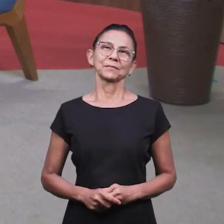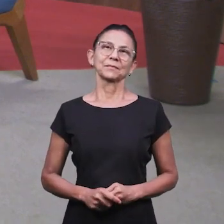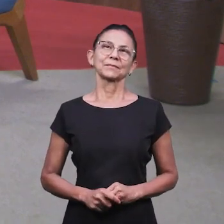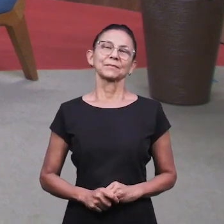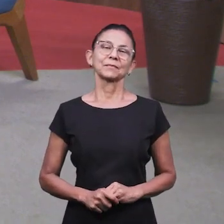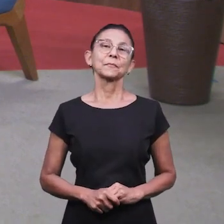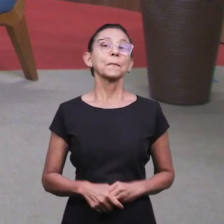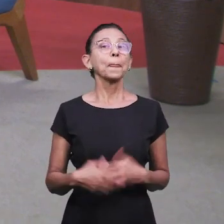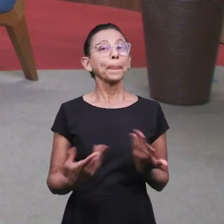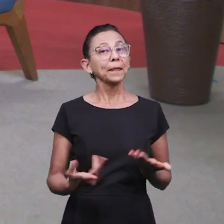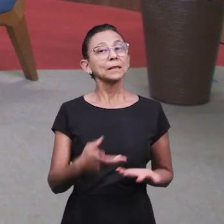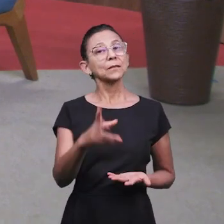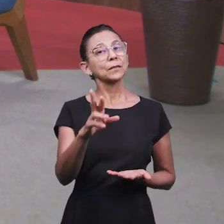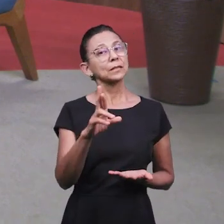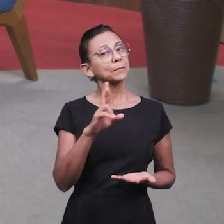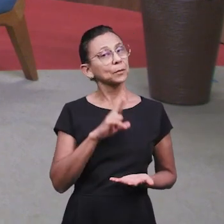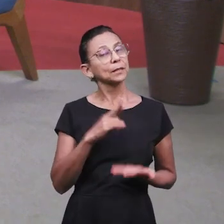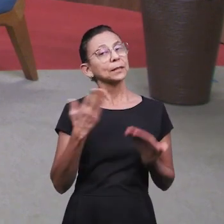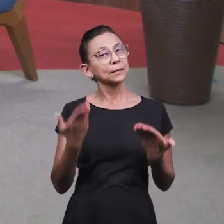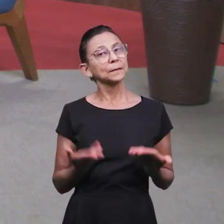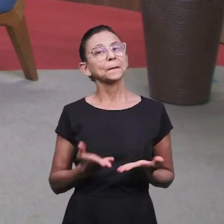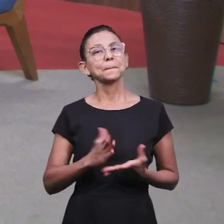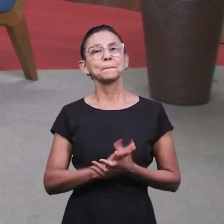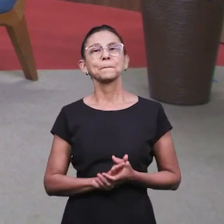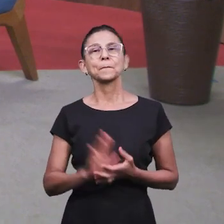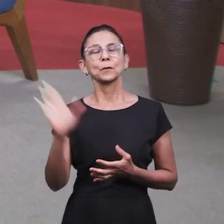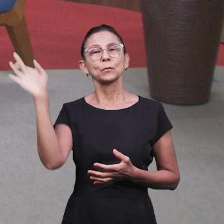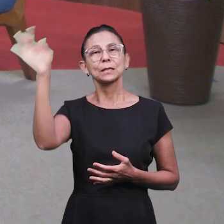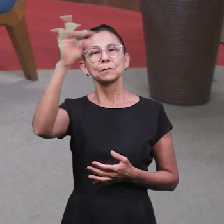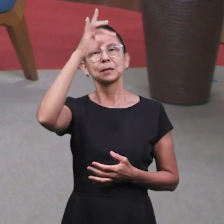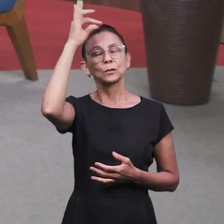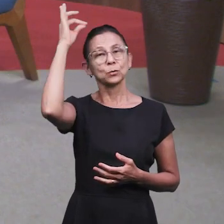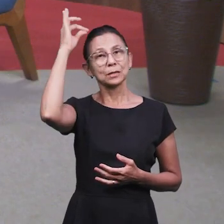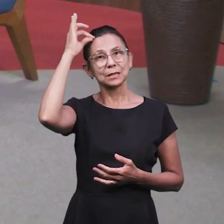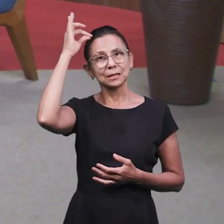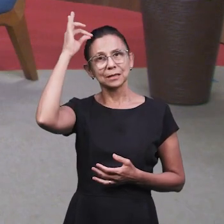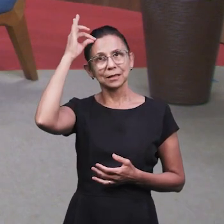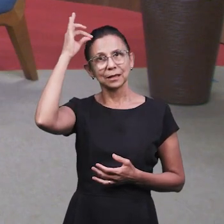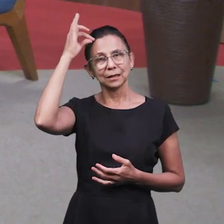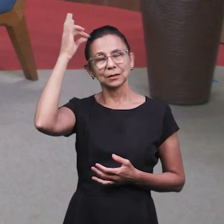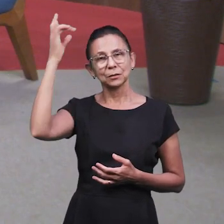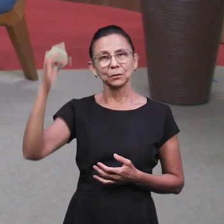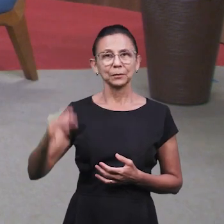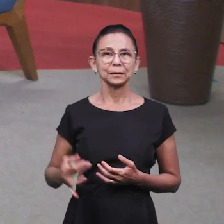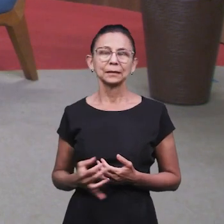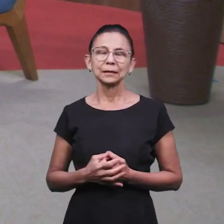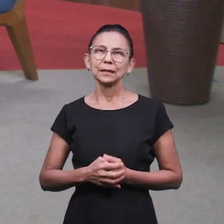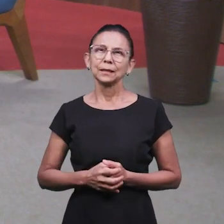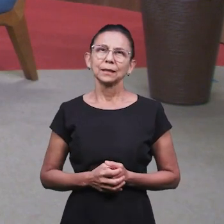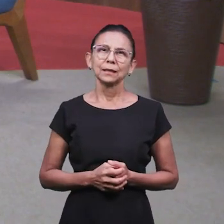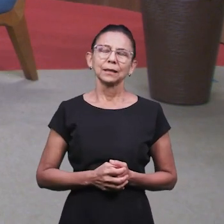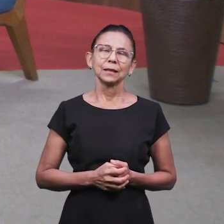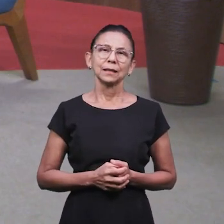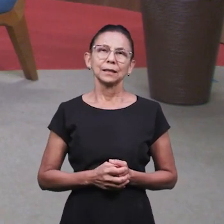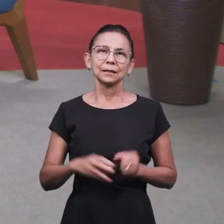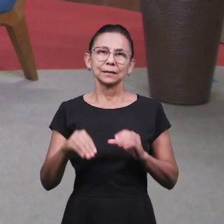essa edição do programa, respondendo exatamente sobre isso, sobre o Espírito Santo percebido